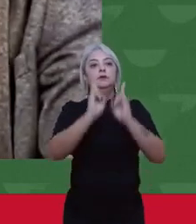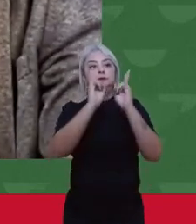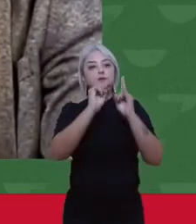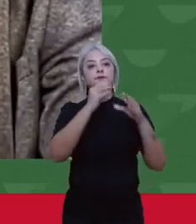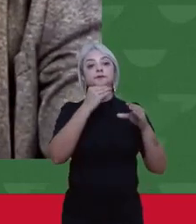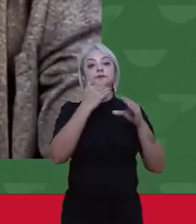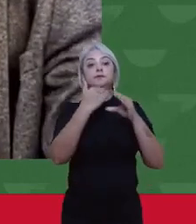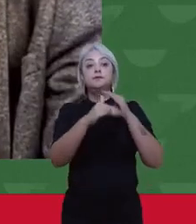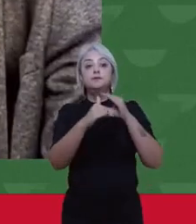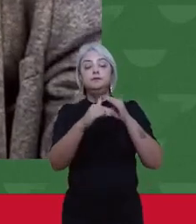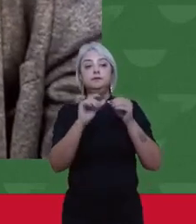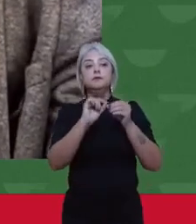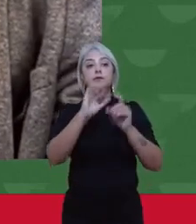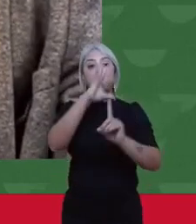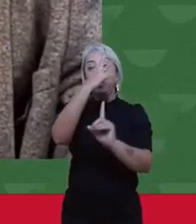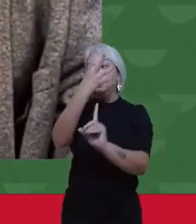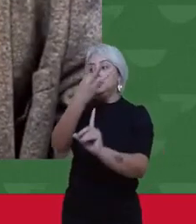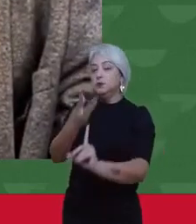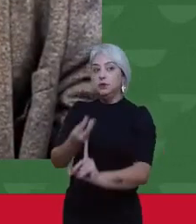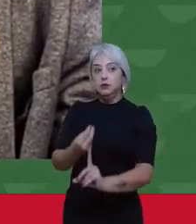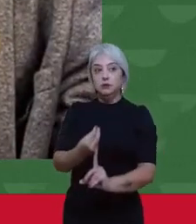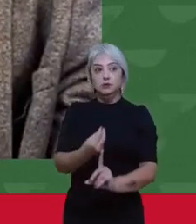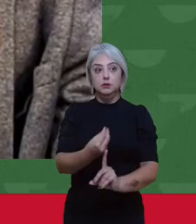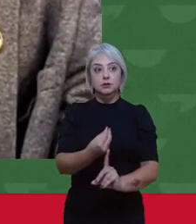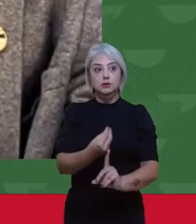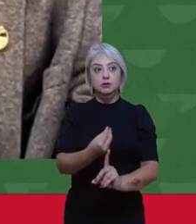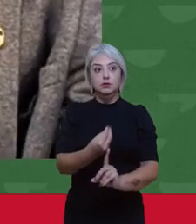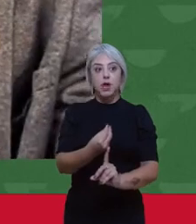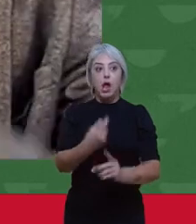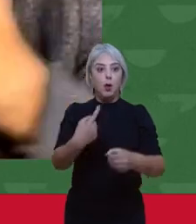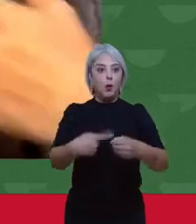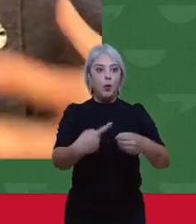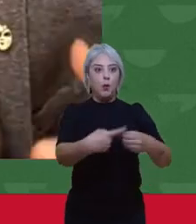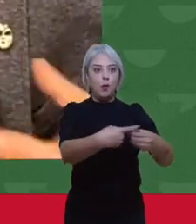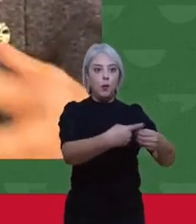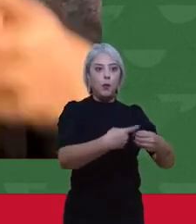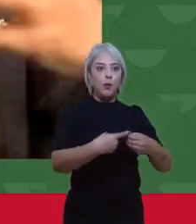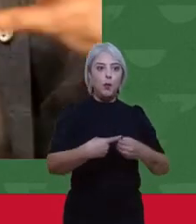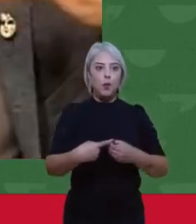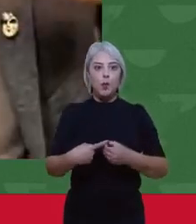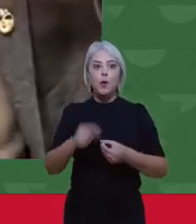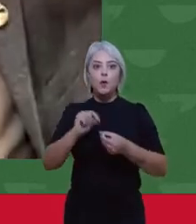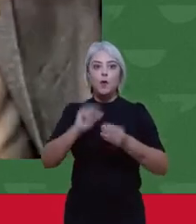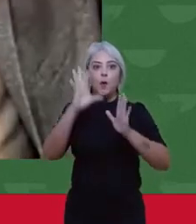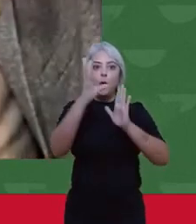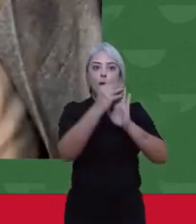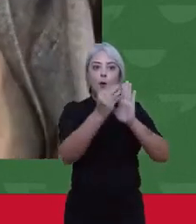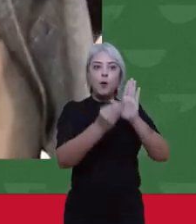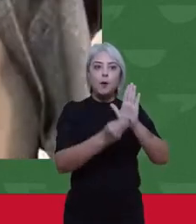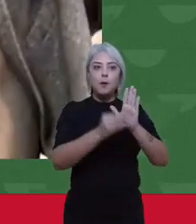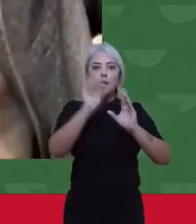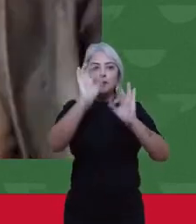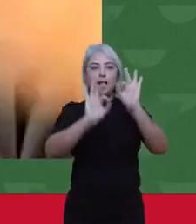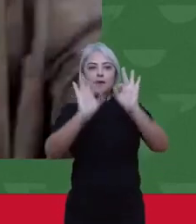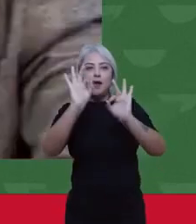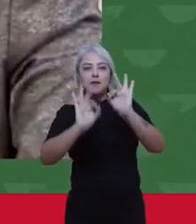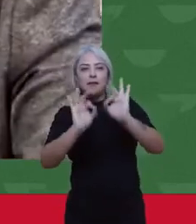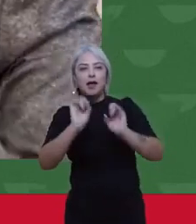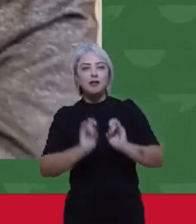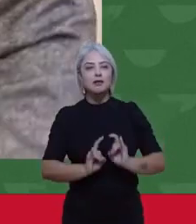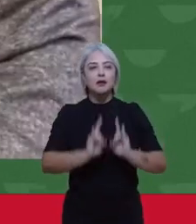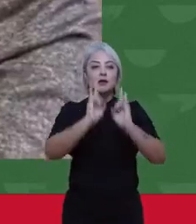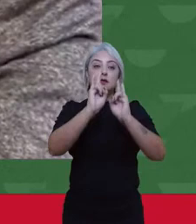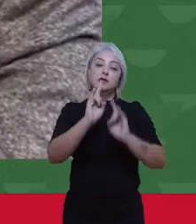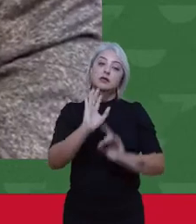e enviei, e aí os artistas urbanos, os artistas de rua, vão reproduzir ponto a ponto a minha pintura na fachada, já que eu